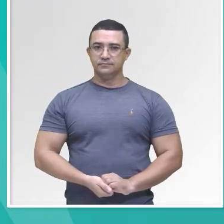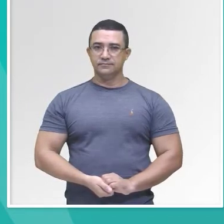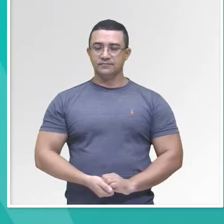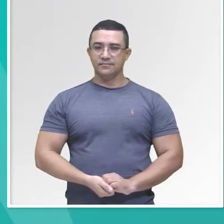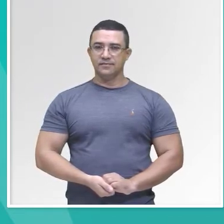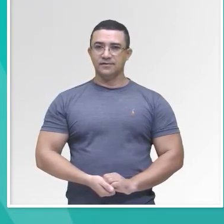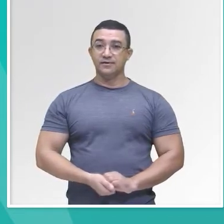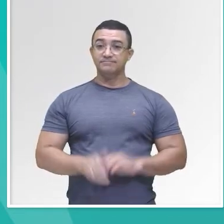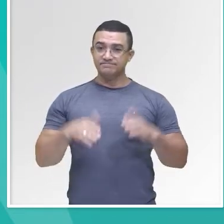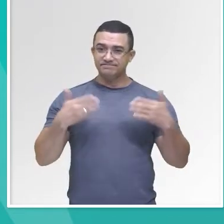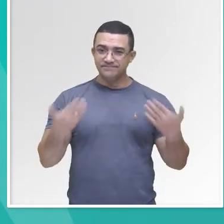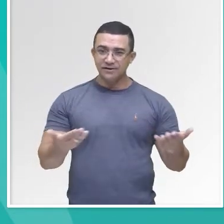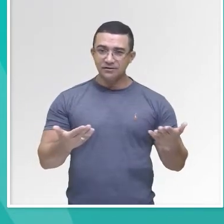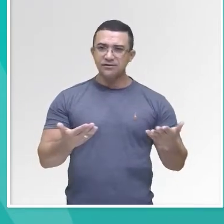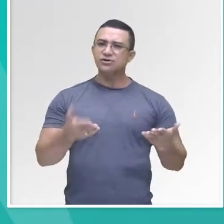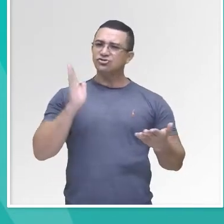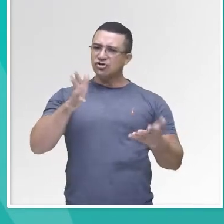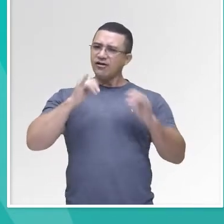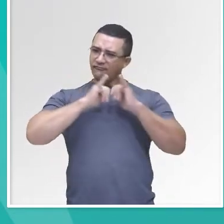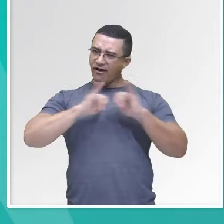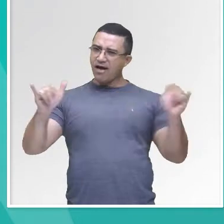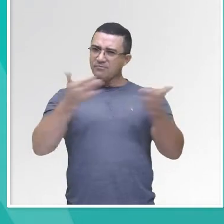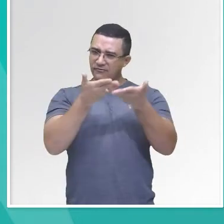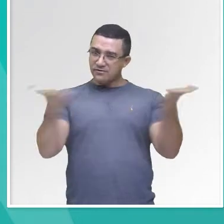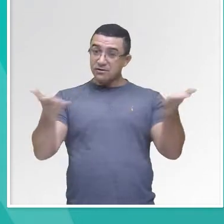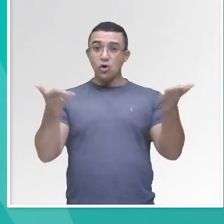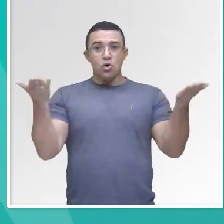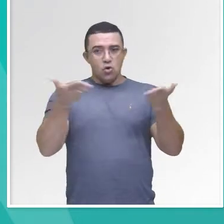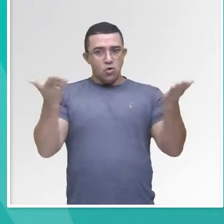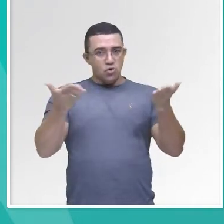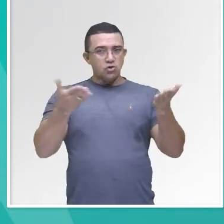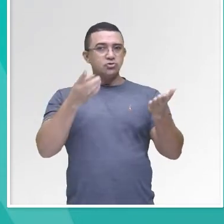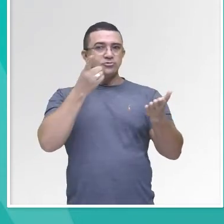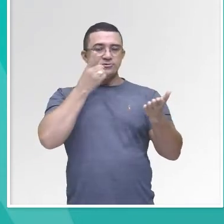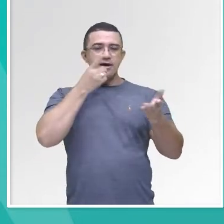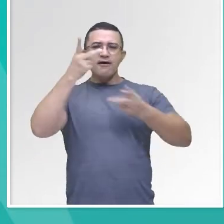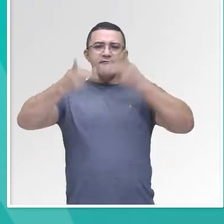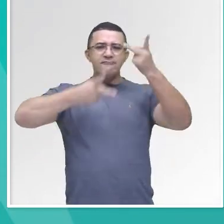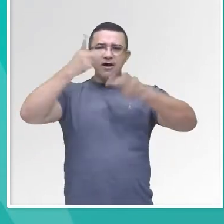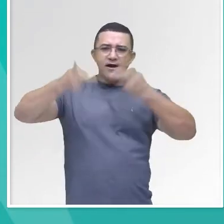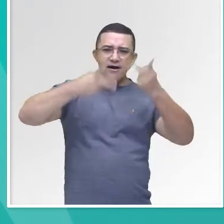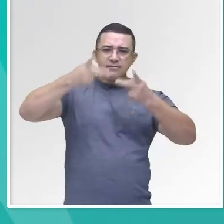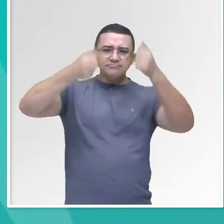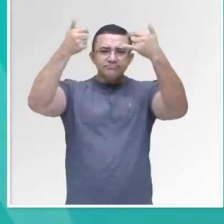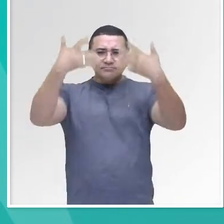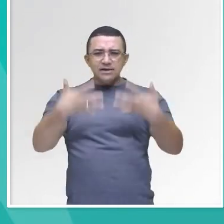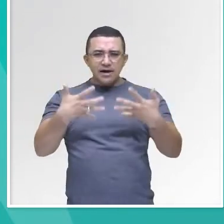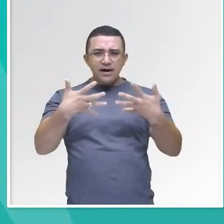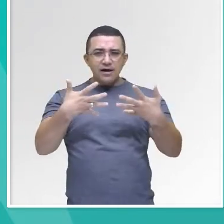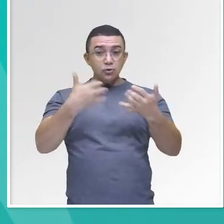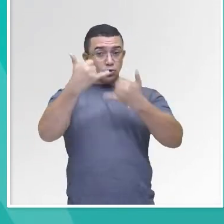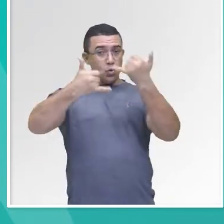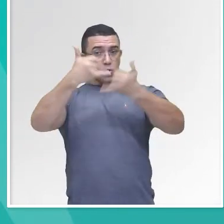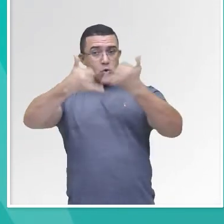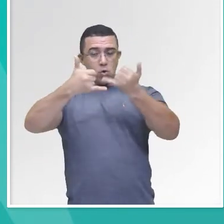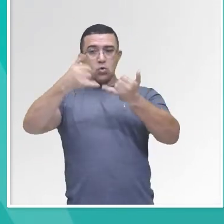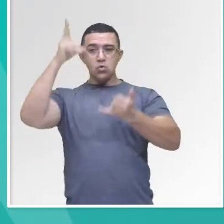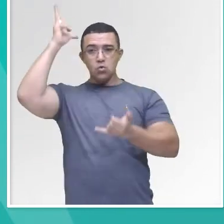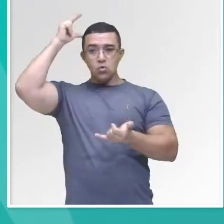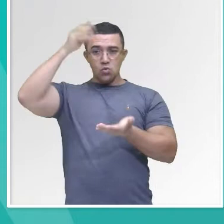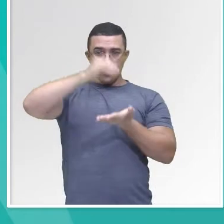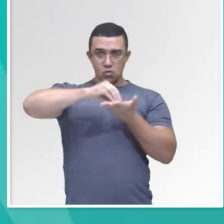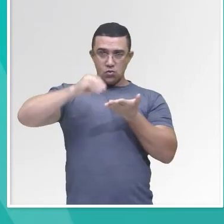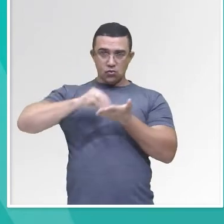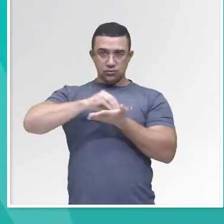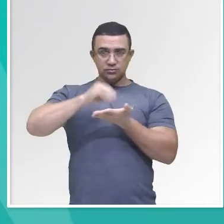Muito bem, como eu falei para vocês, hoje é o dia que nós iremos falar a respeito do xadrez. Então, o nosso desafio do dia tem tudo